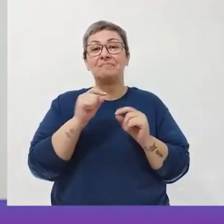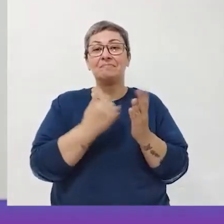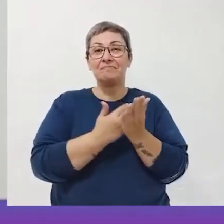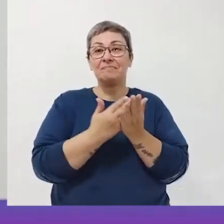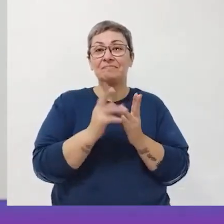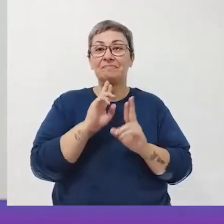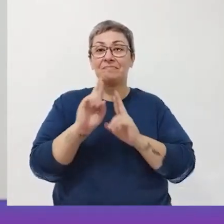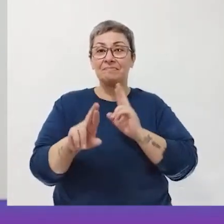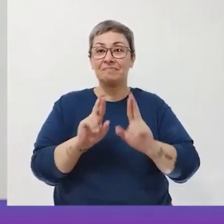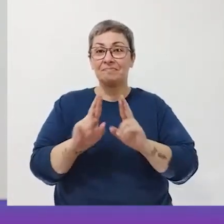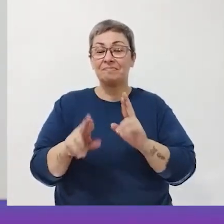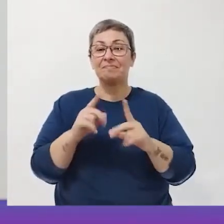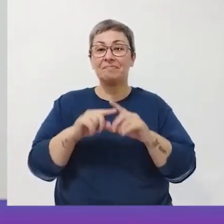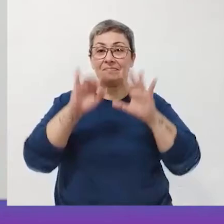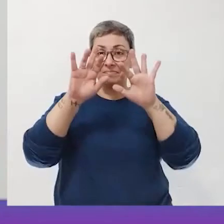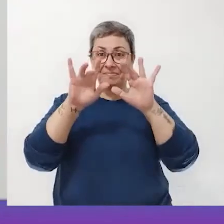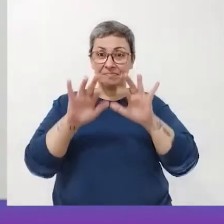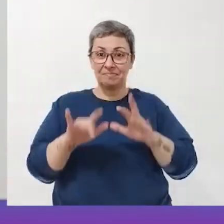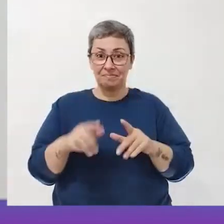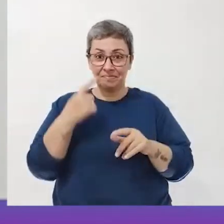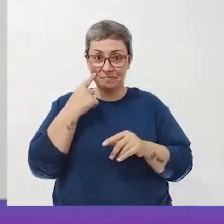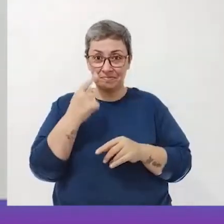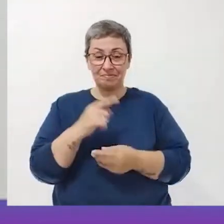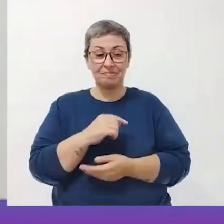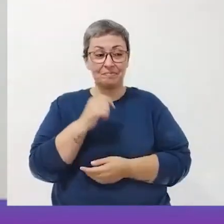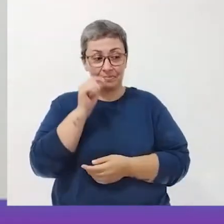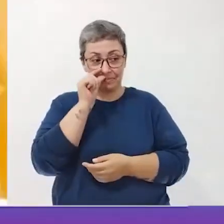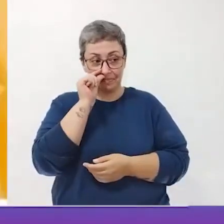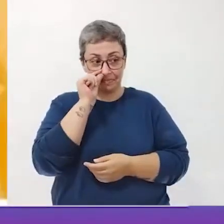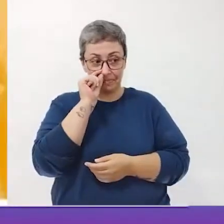das respostas de vocês aos formulários. Vamos ver?